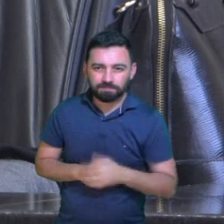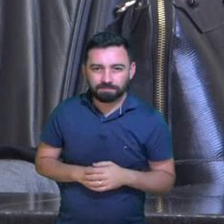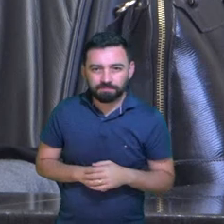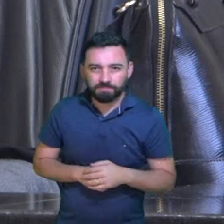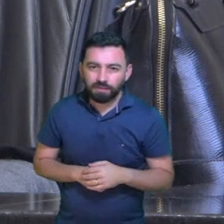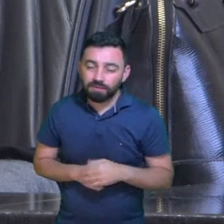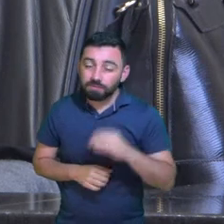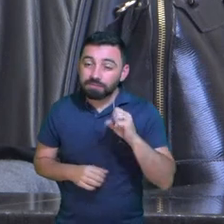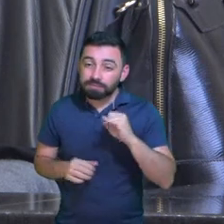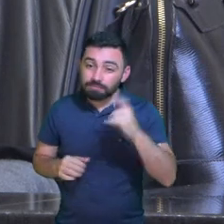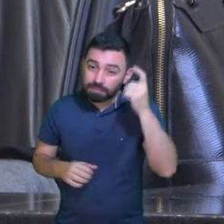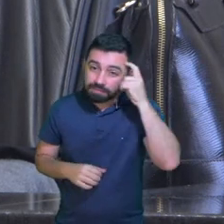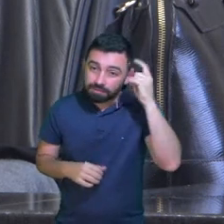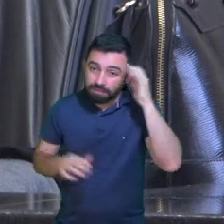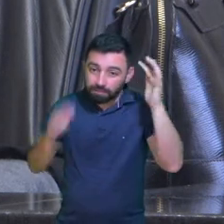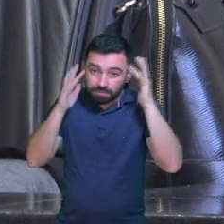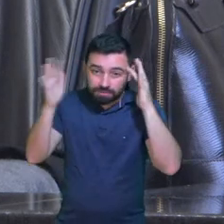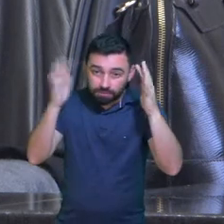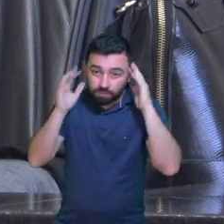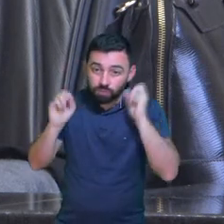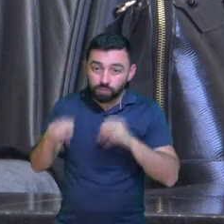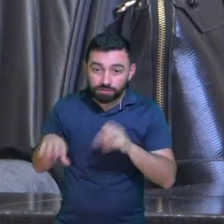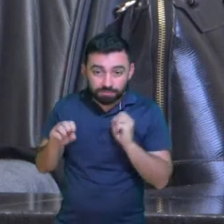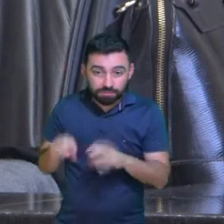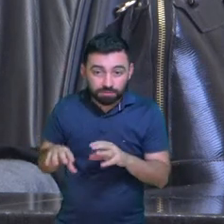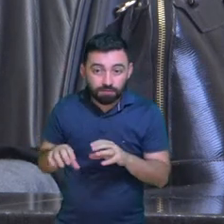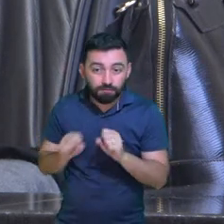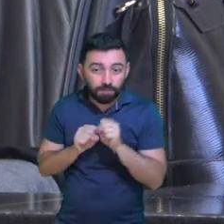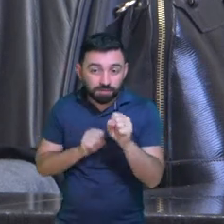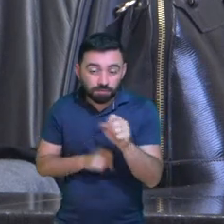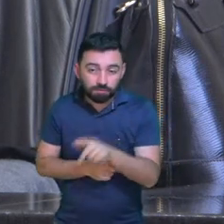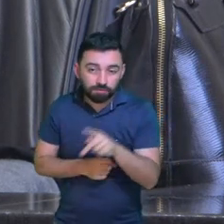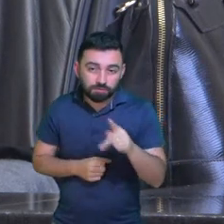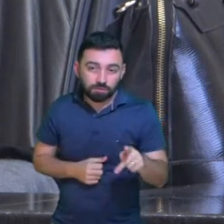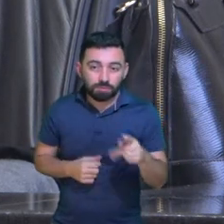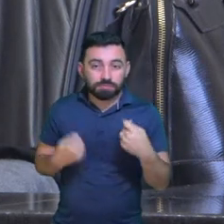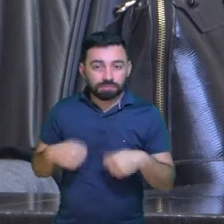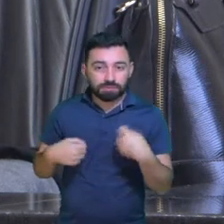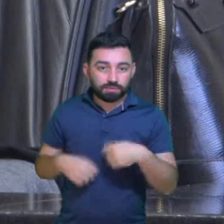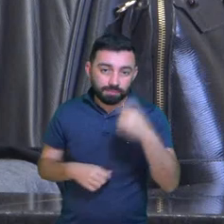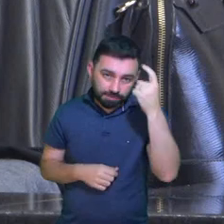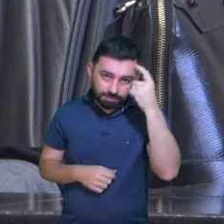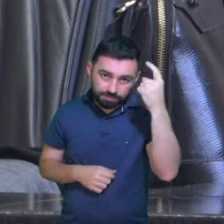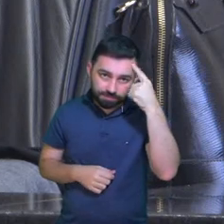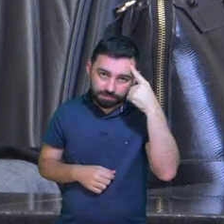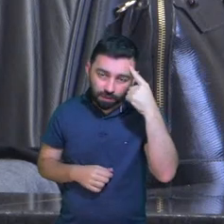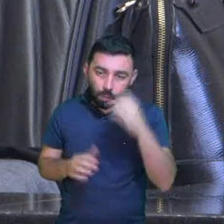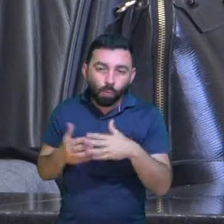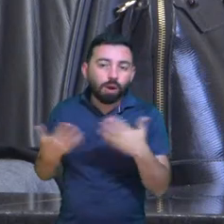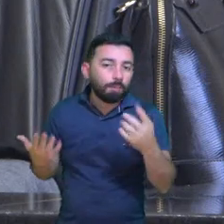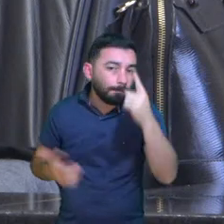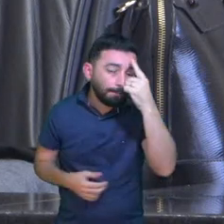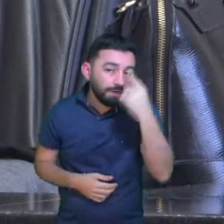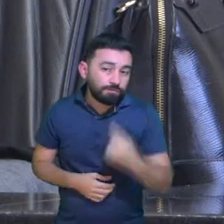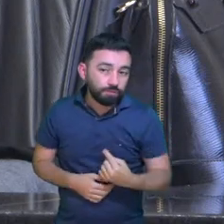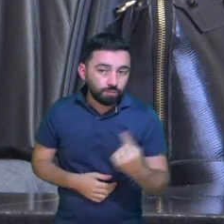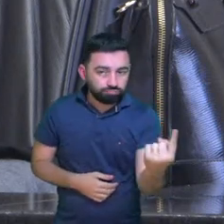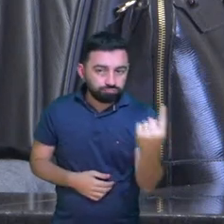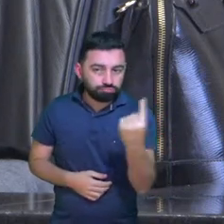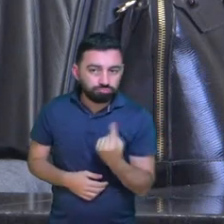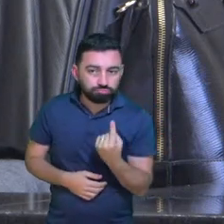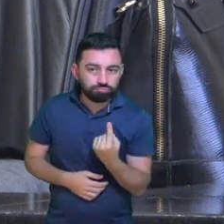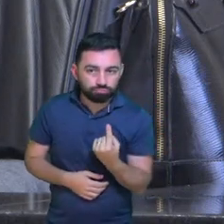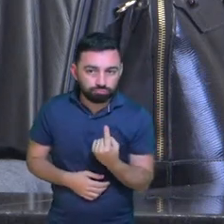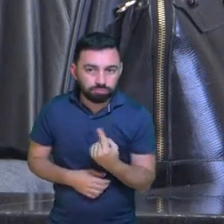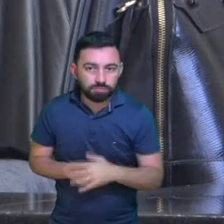vai pensar numa educação formação de professores a gente tem que pensar nisso qual o perfil de quem a gente tá recebendo H